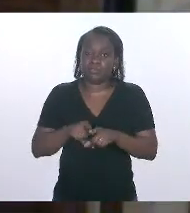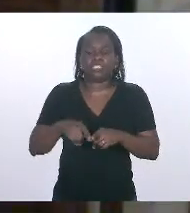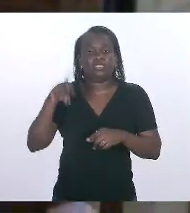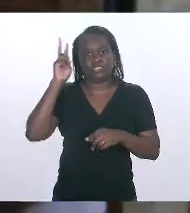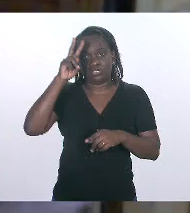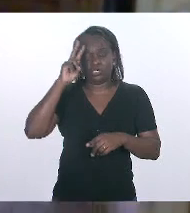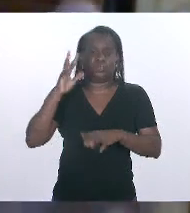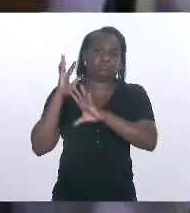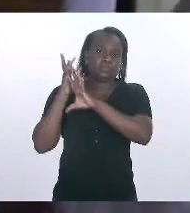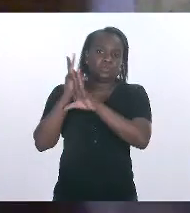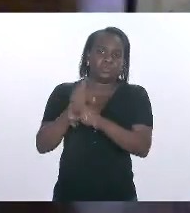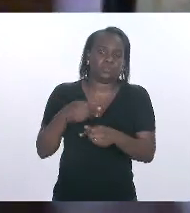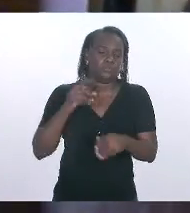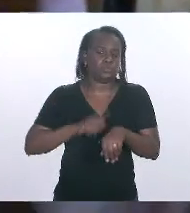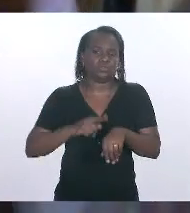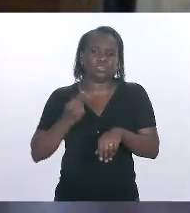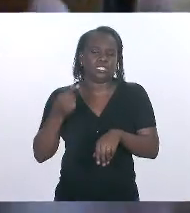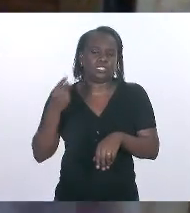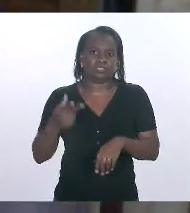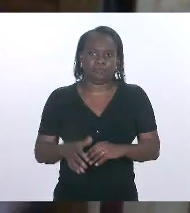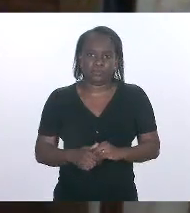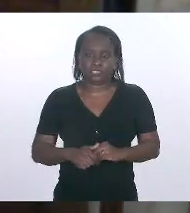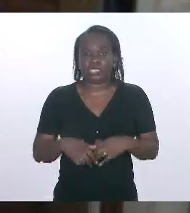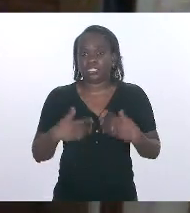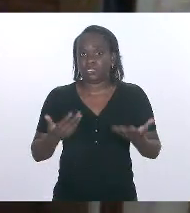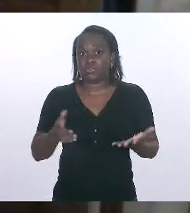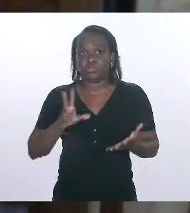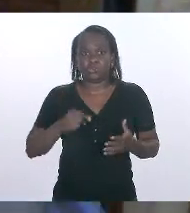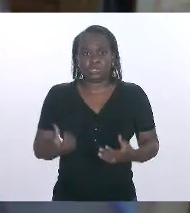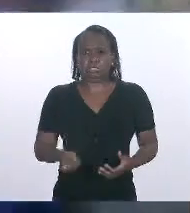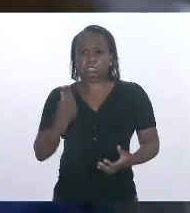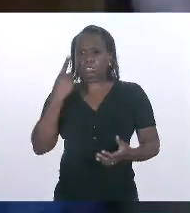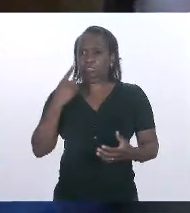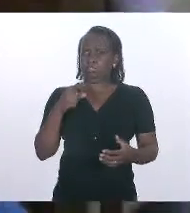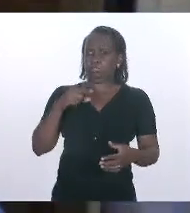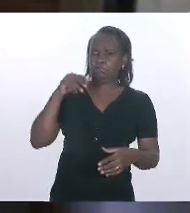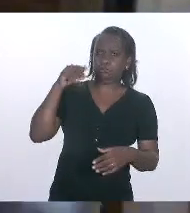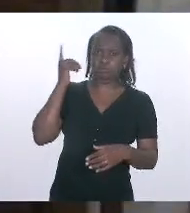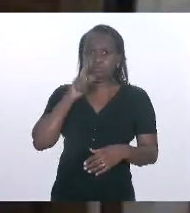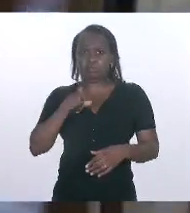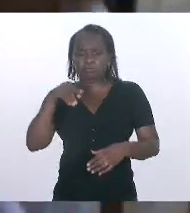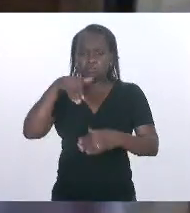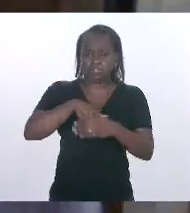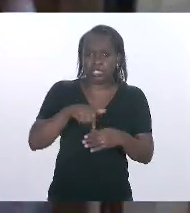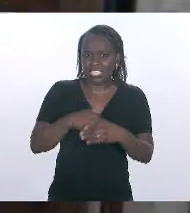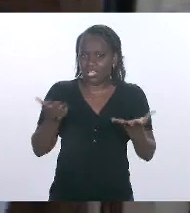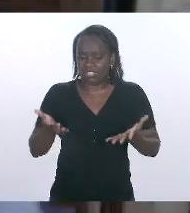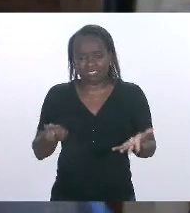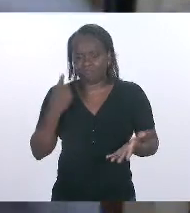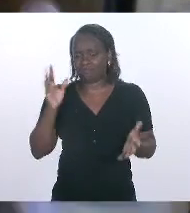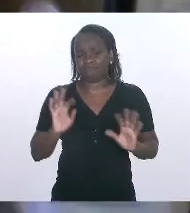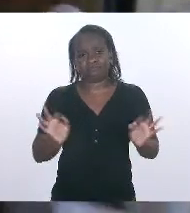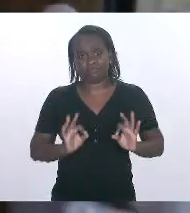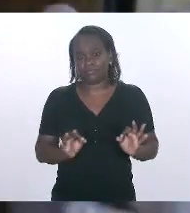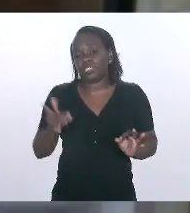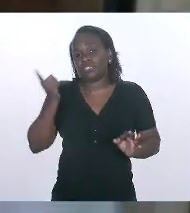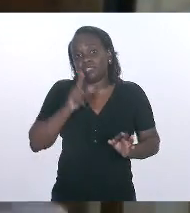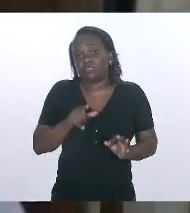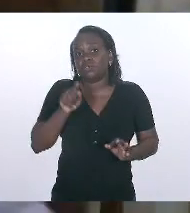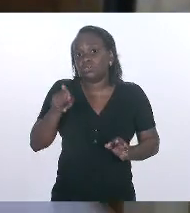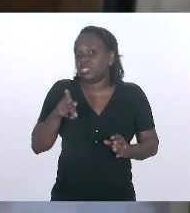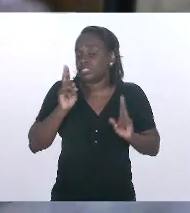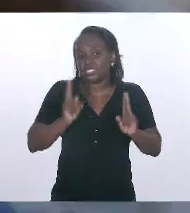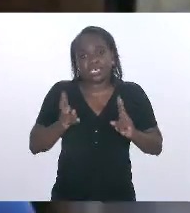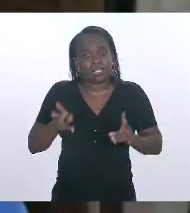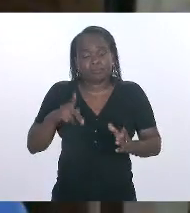longo de muito tempo. Então, ninguém tem que estranhar o resultado dessas eleições. Deu o